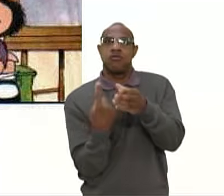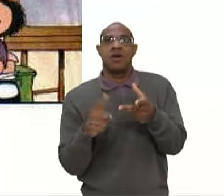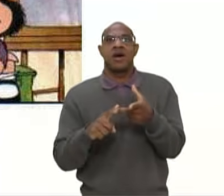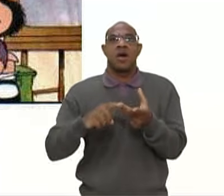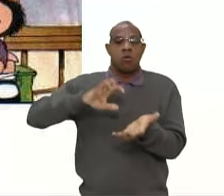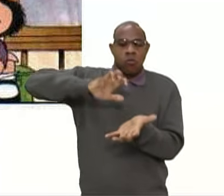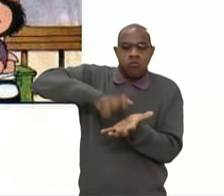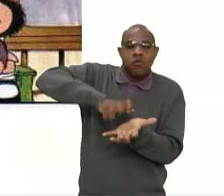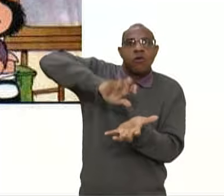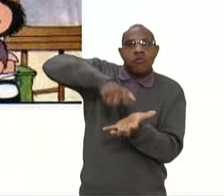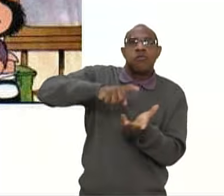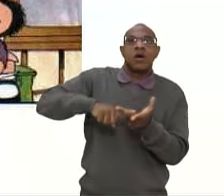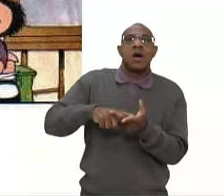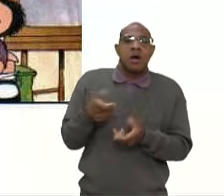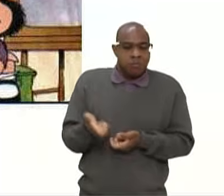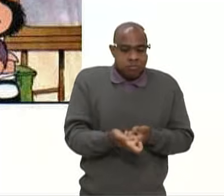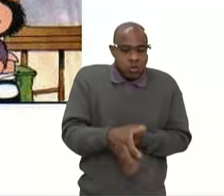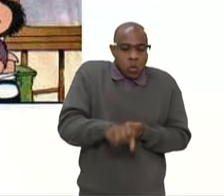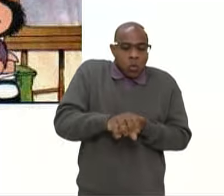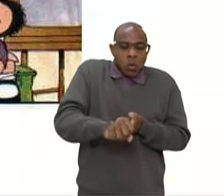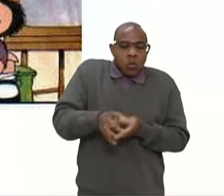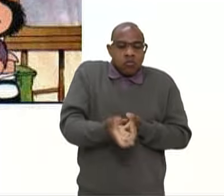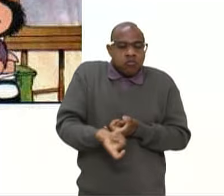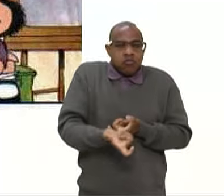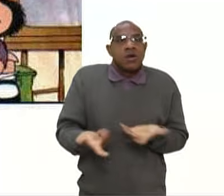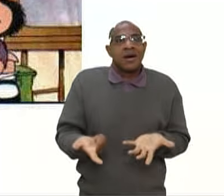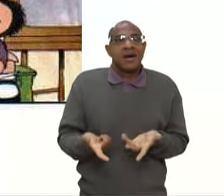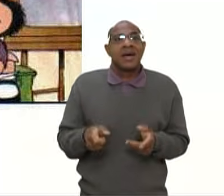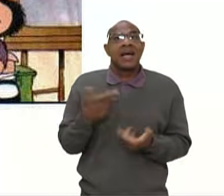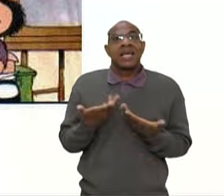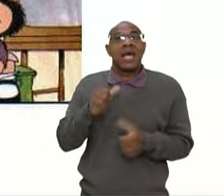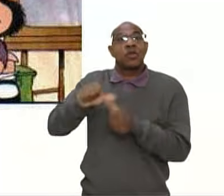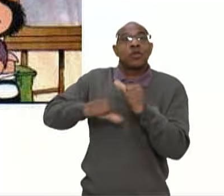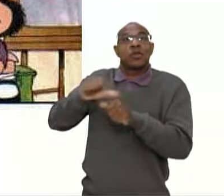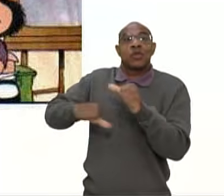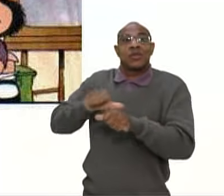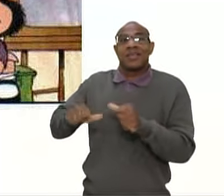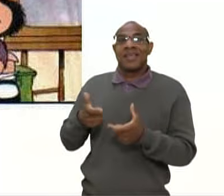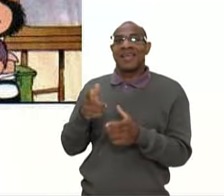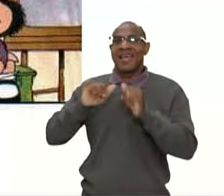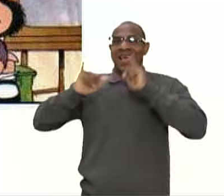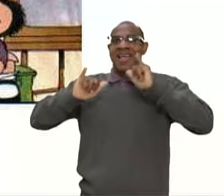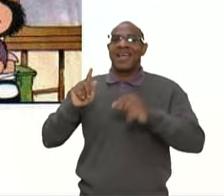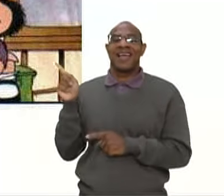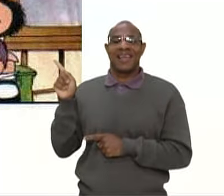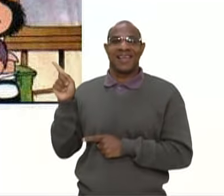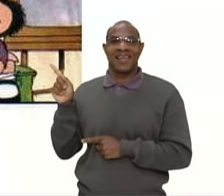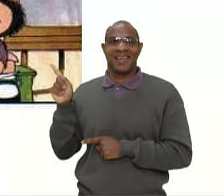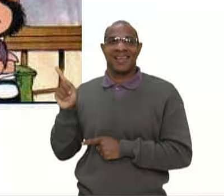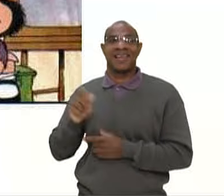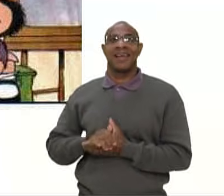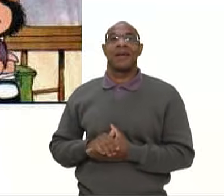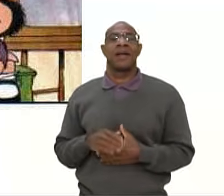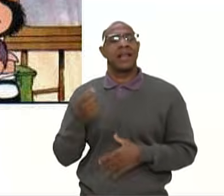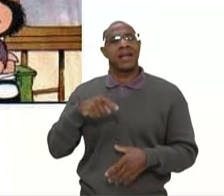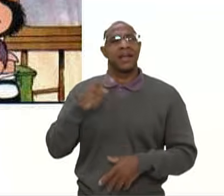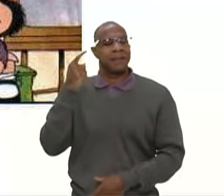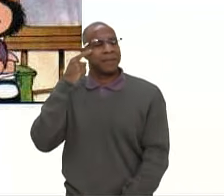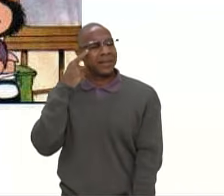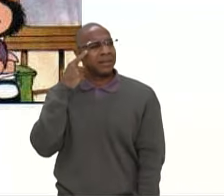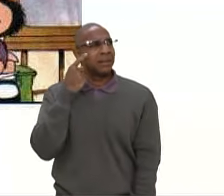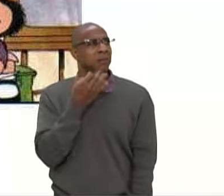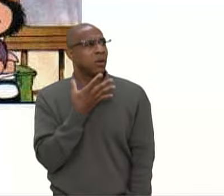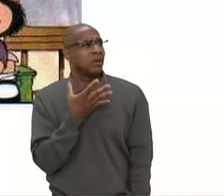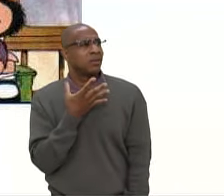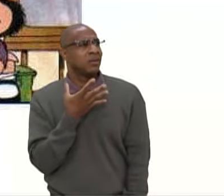espremedores, aspirador de pó, etc. Ela estava ouvindo ali a propaganda na rádio, né? Daí ela pensa, bom,